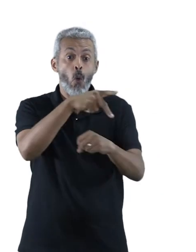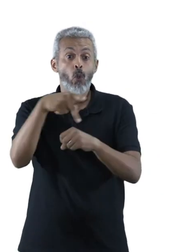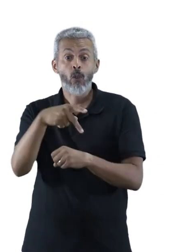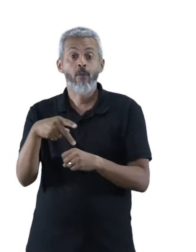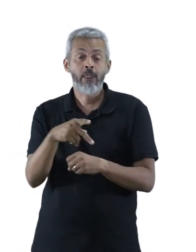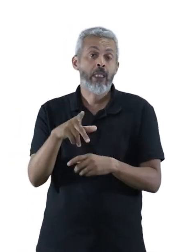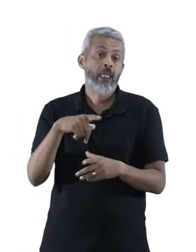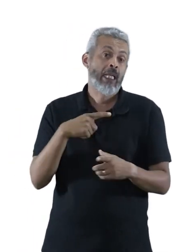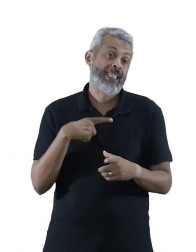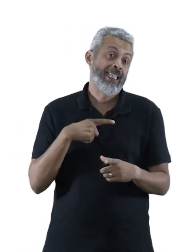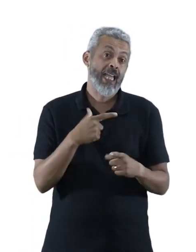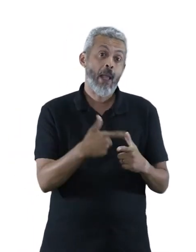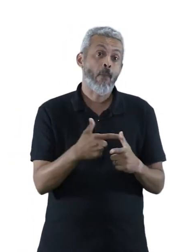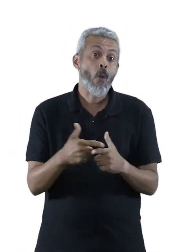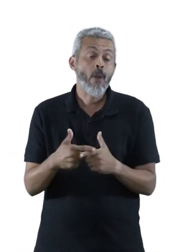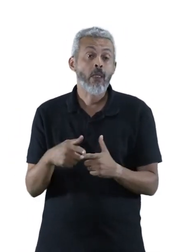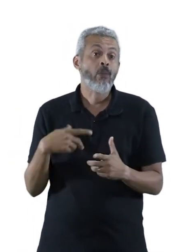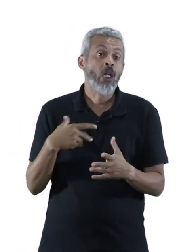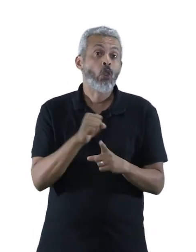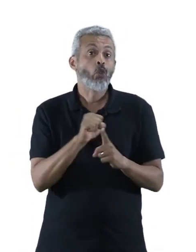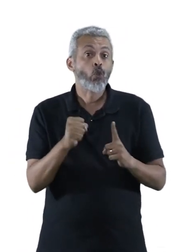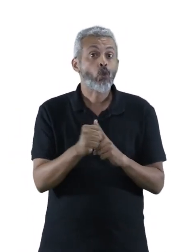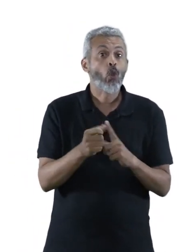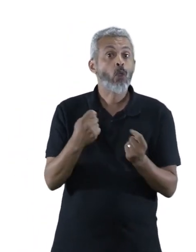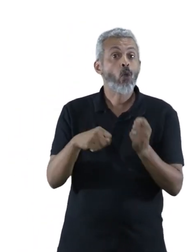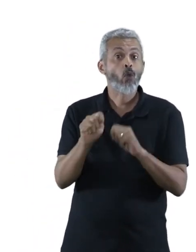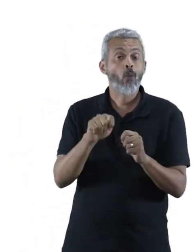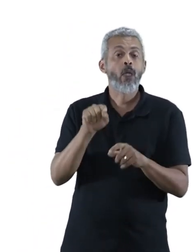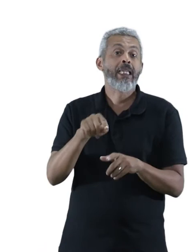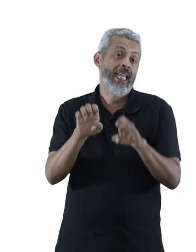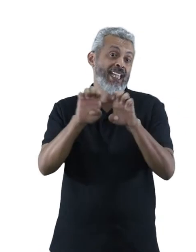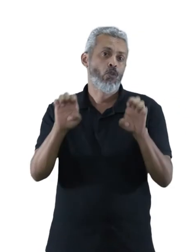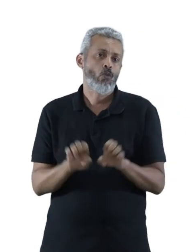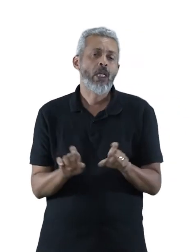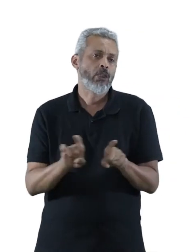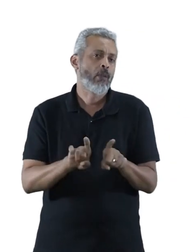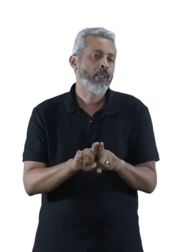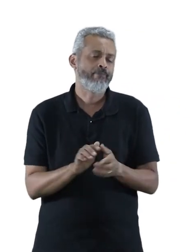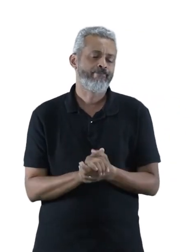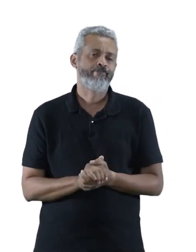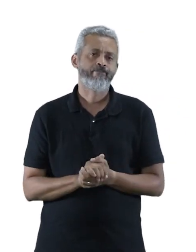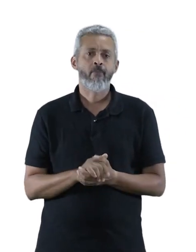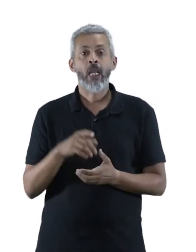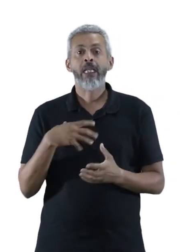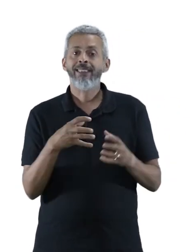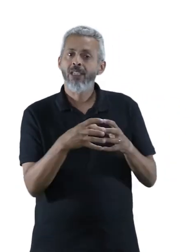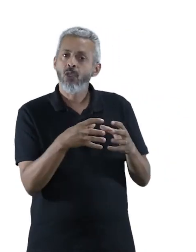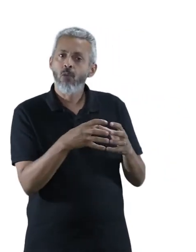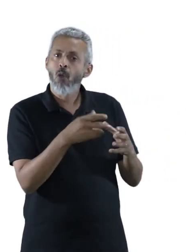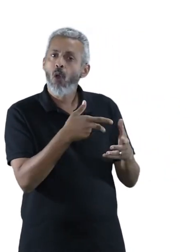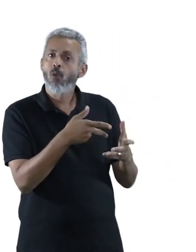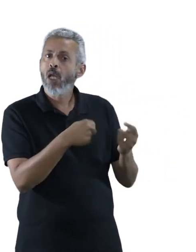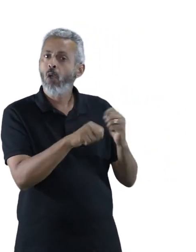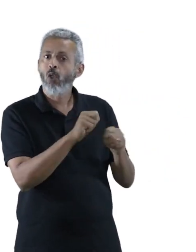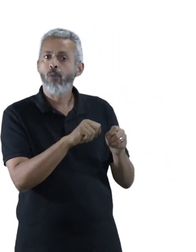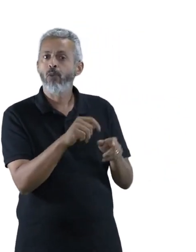infelizmente, estão passando por problemas socioeconômicos e, de uma certa forma, estruturais, fazendo com que esse bloco